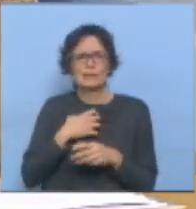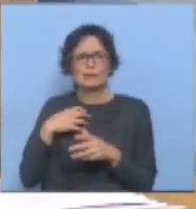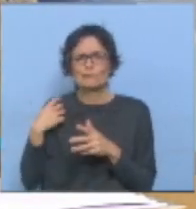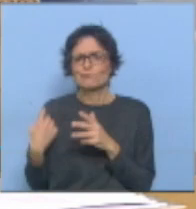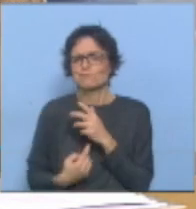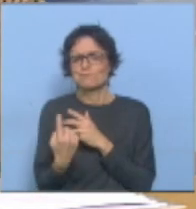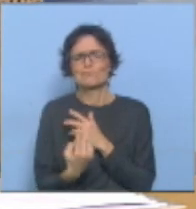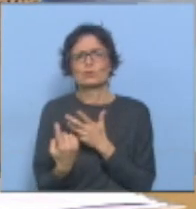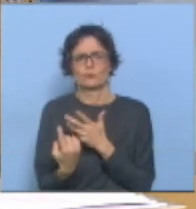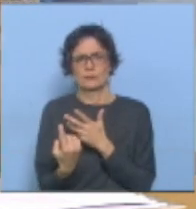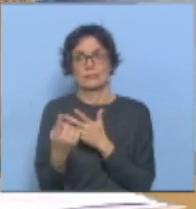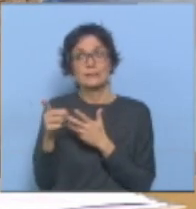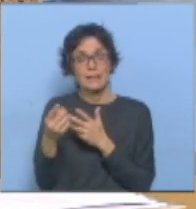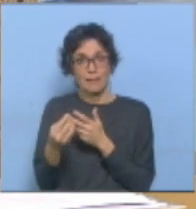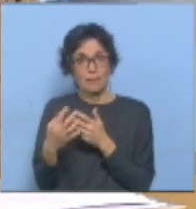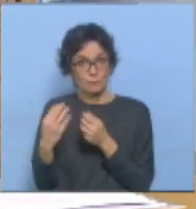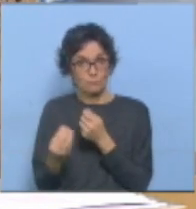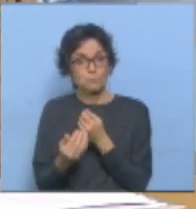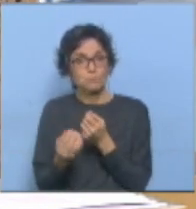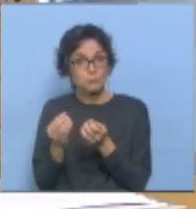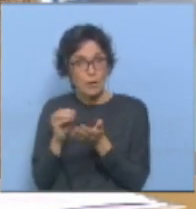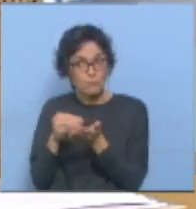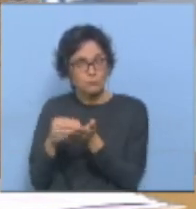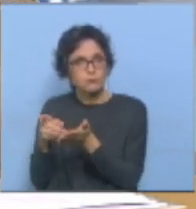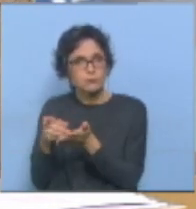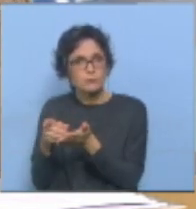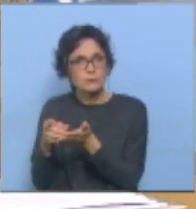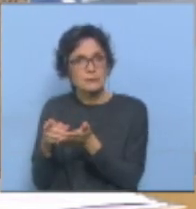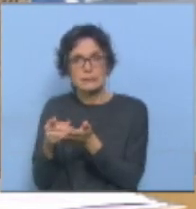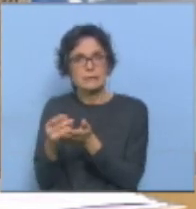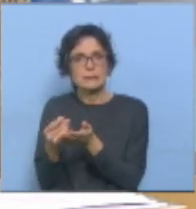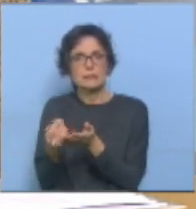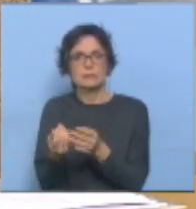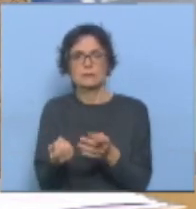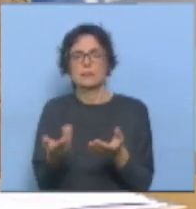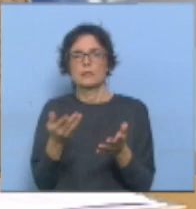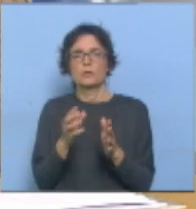são aquelas provavelmente mais pobres que não encontram lugar no Serviço Nacional de Saúde. E isso é